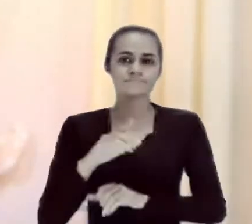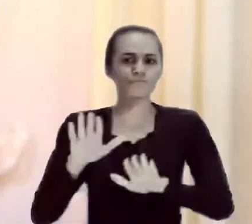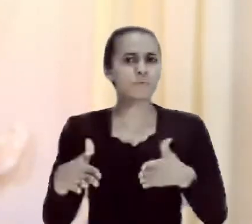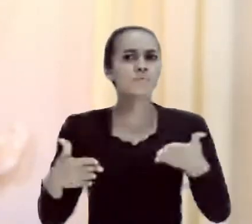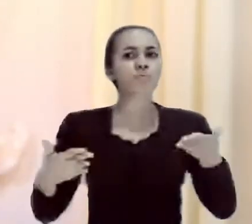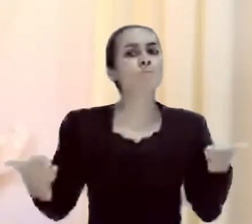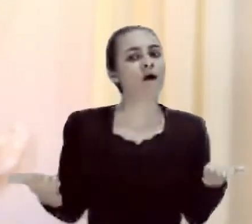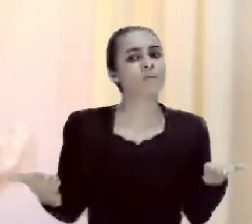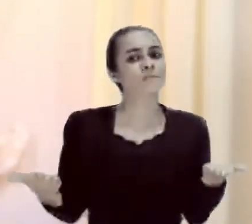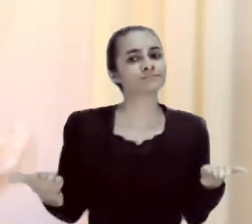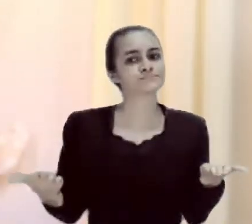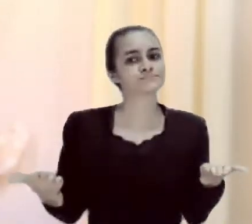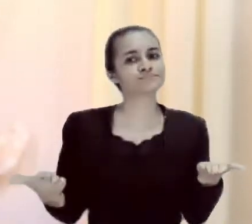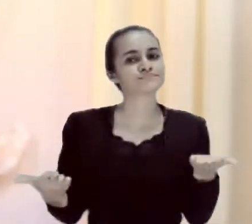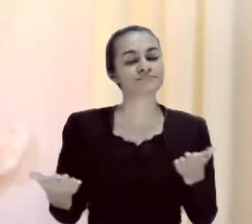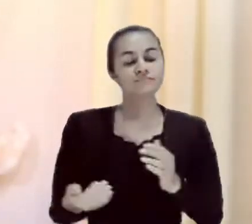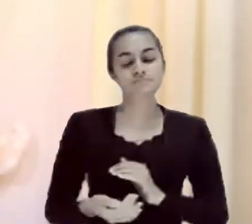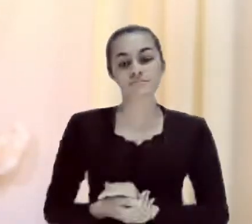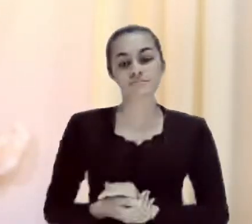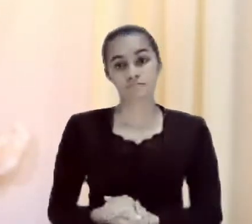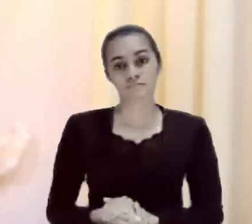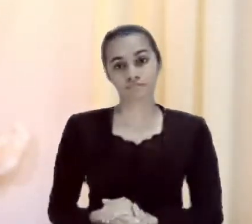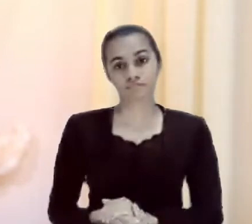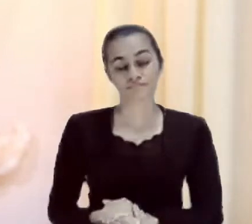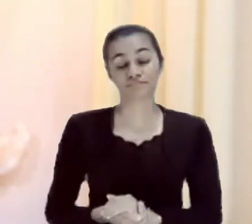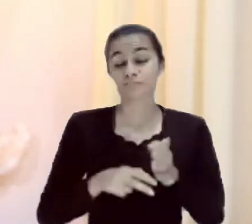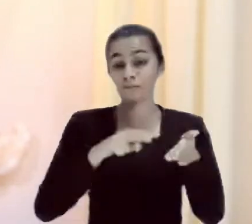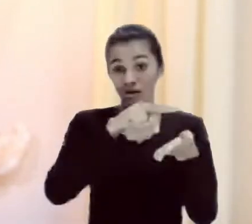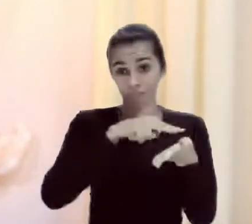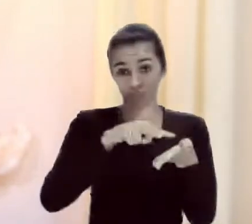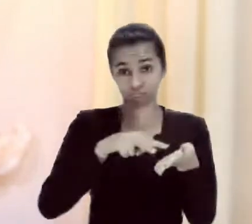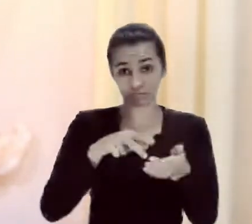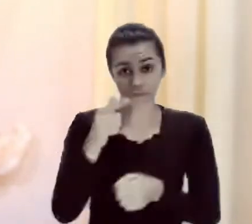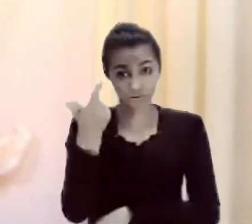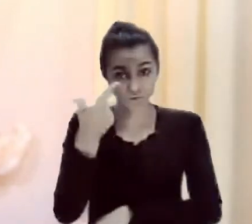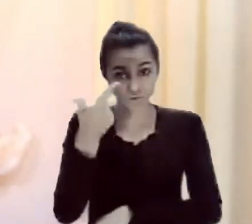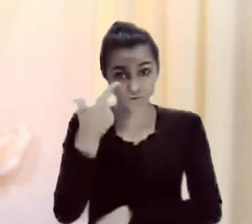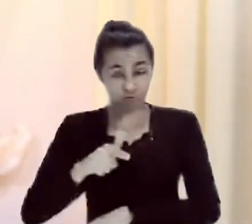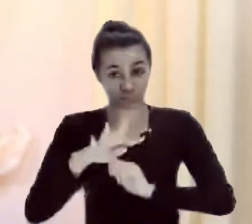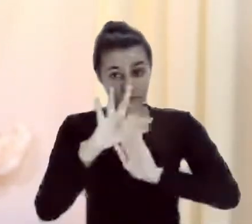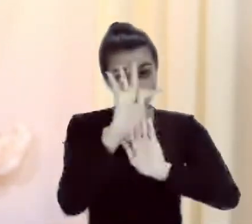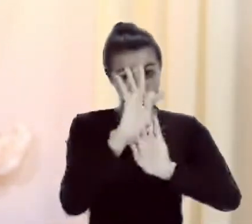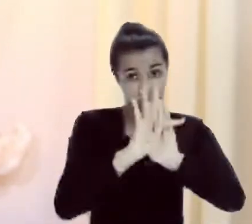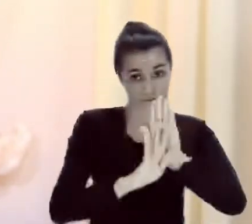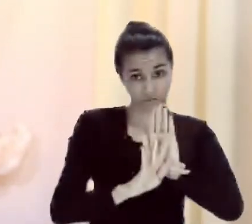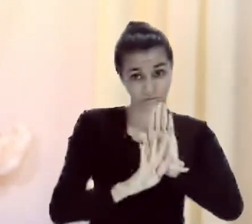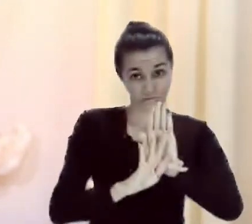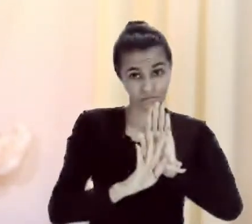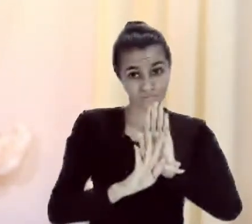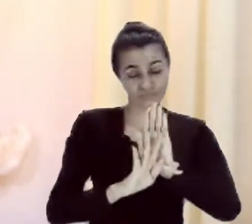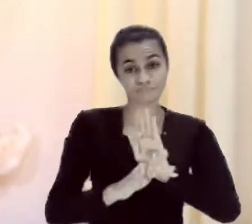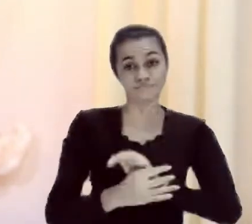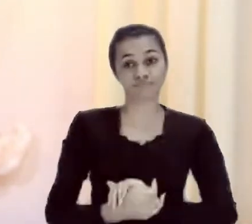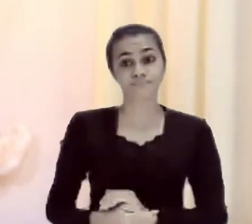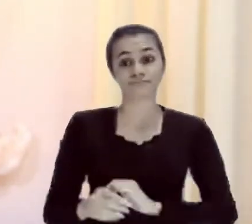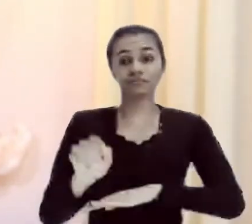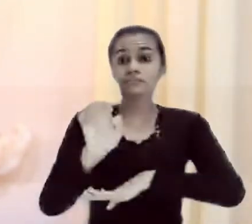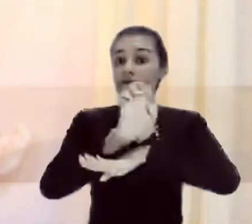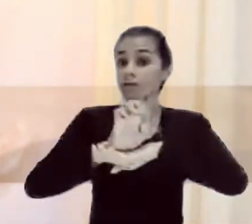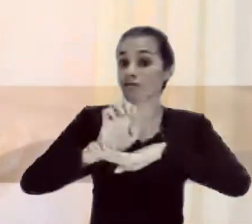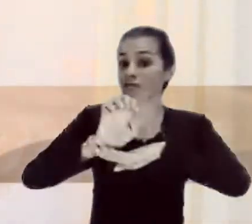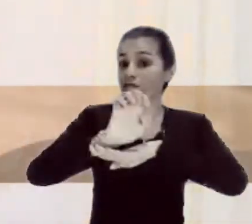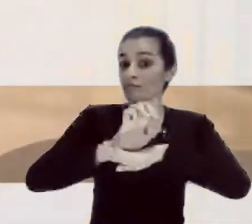entre elas. Eu quero ler novamente o texto que foi lido como base para a nossa oração. Efésios 2,